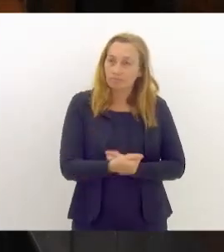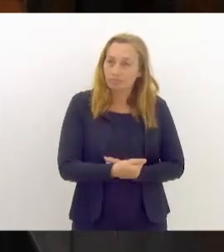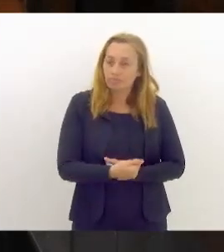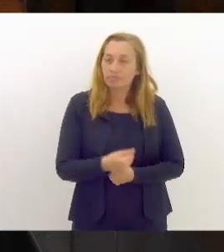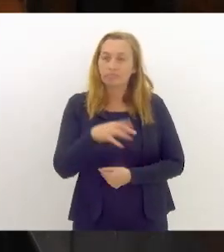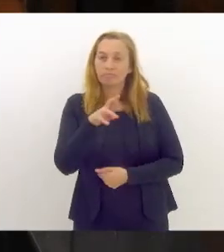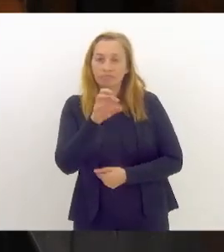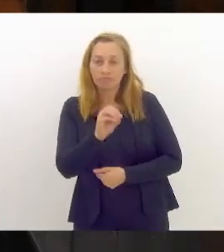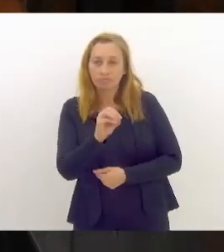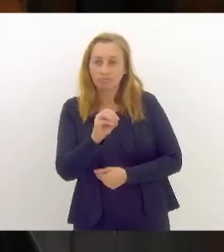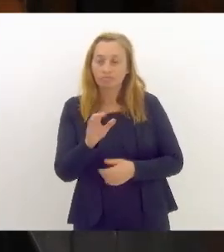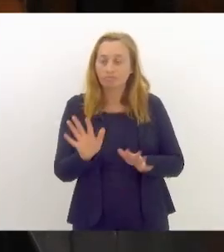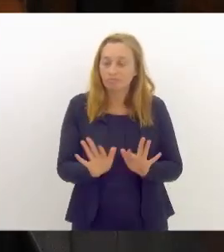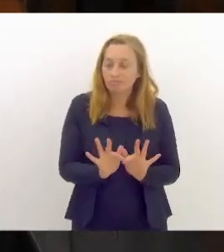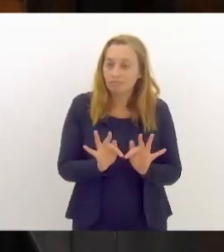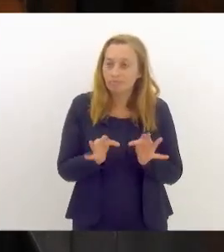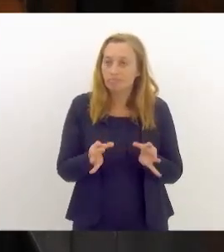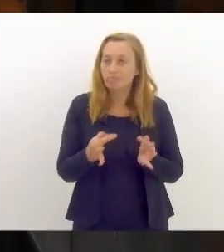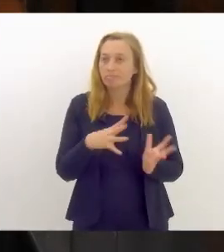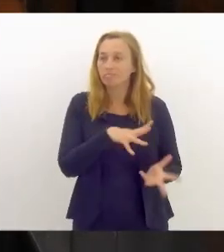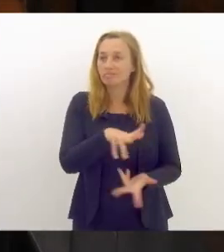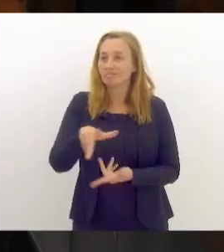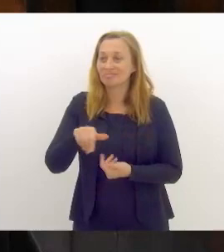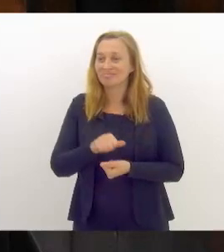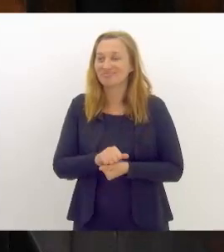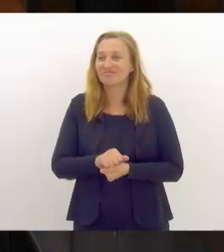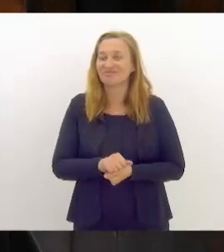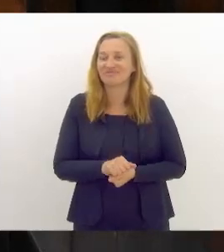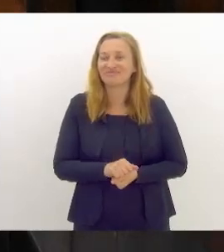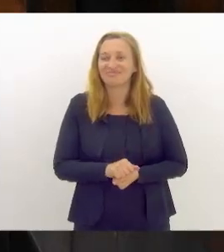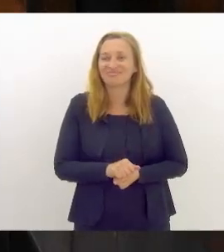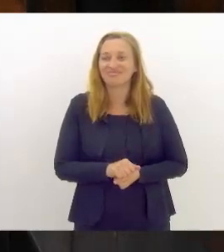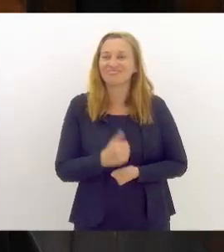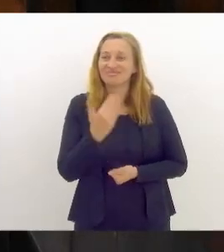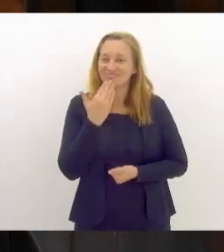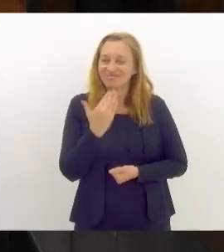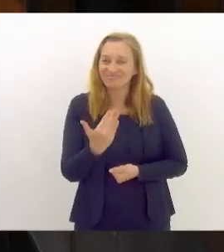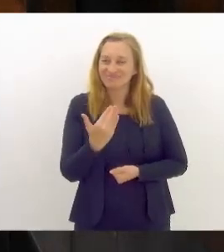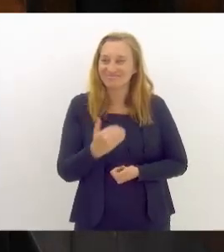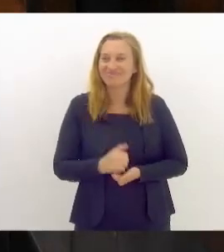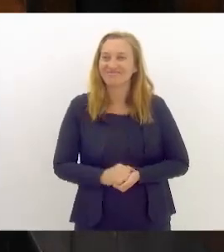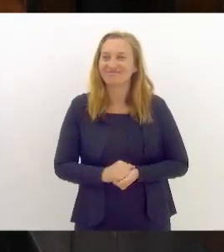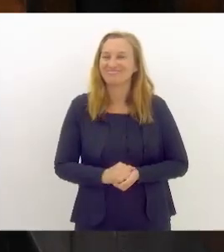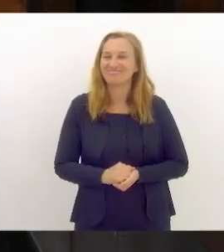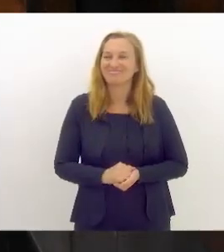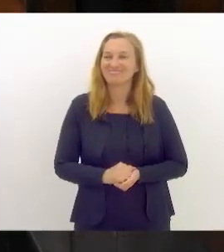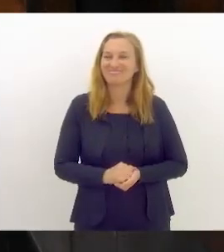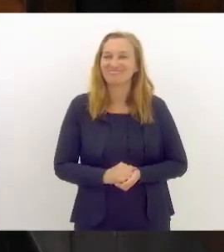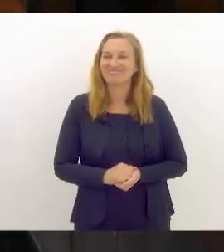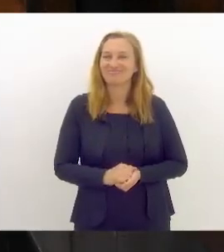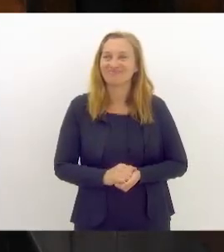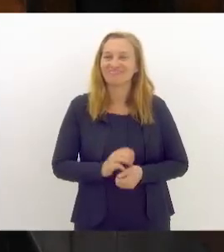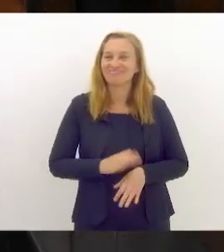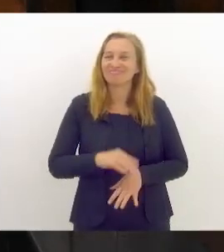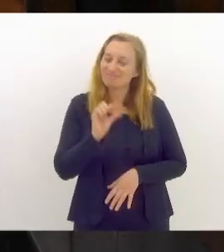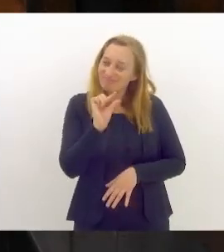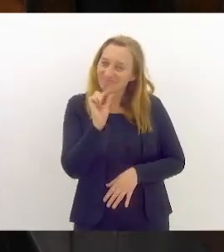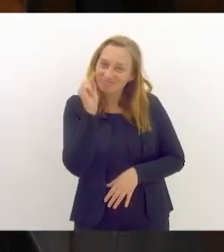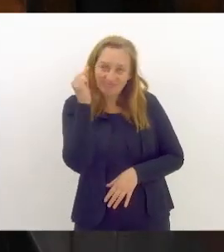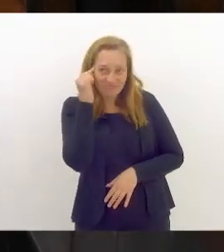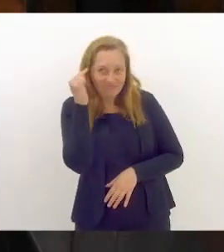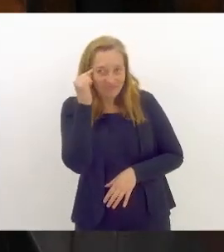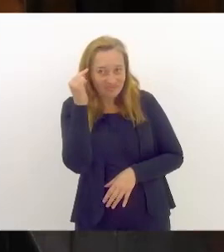Bruno com toda a humildade do Mundo Eu também peço aqui mais uma reflexãozinho mais um tempinho para reflexão